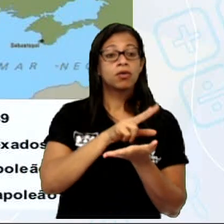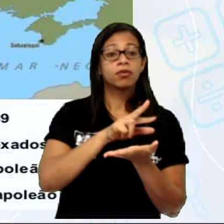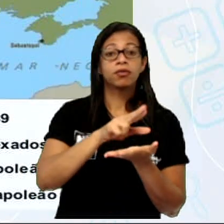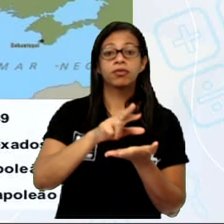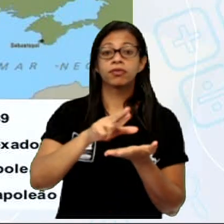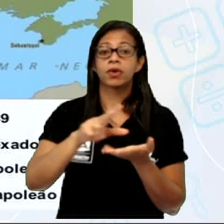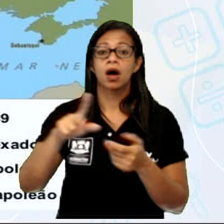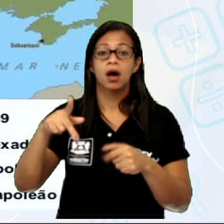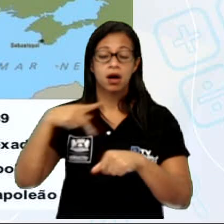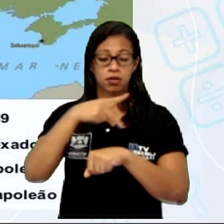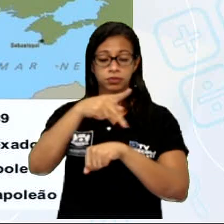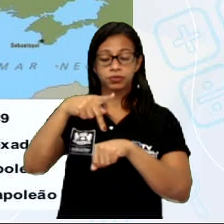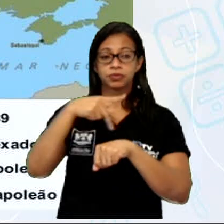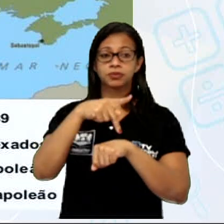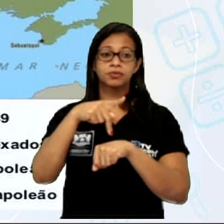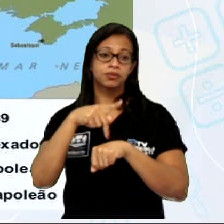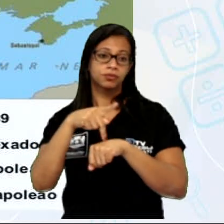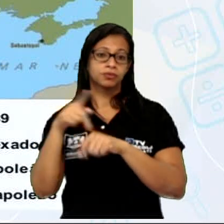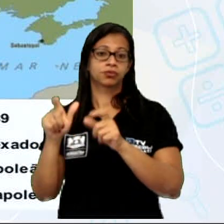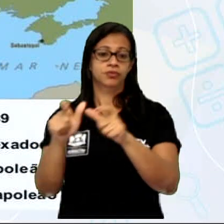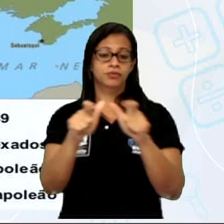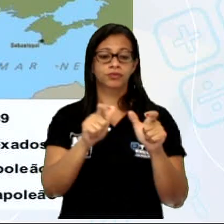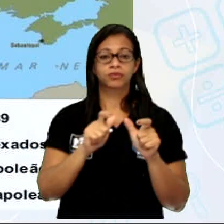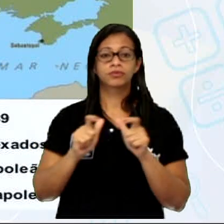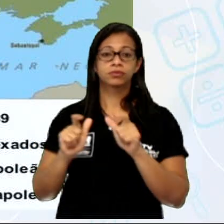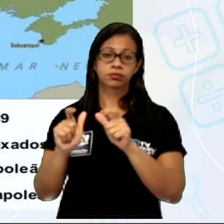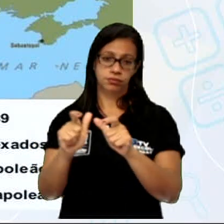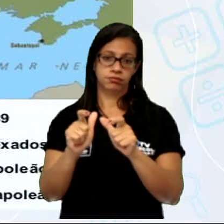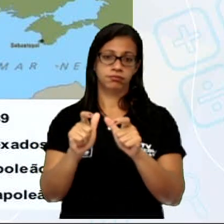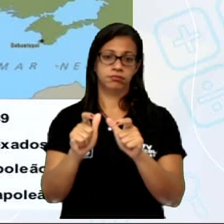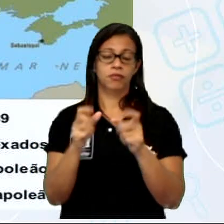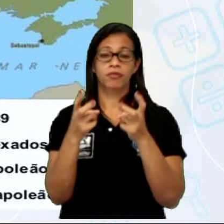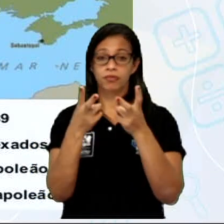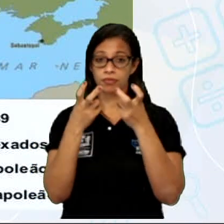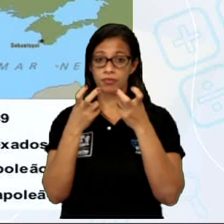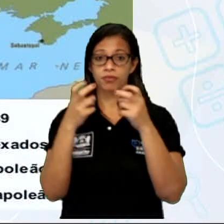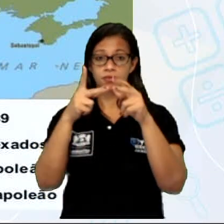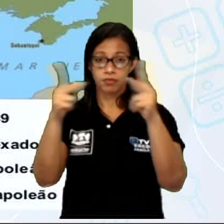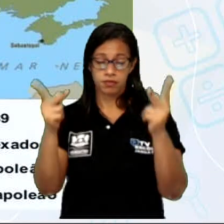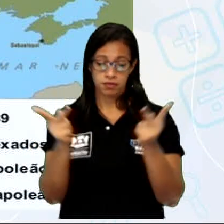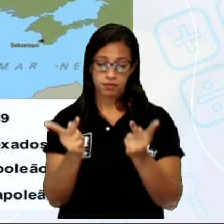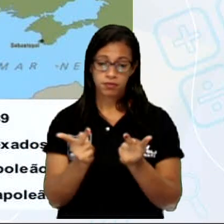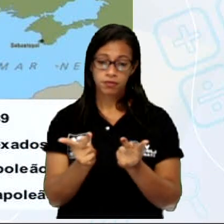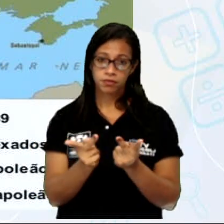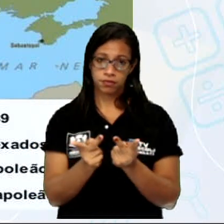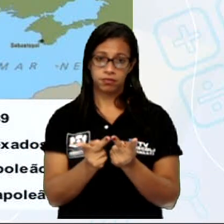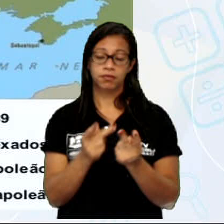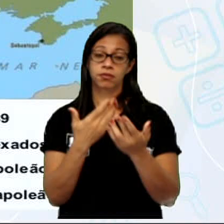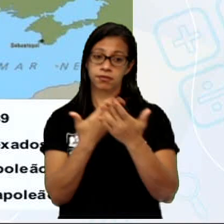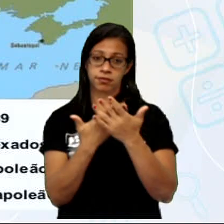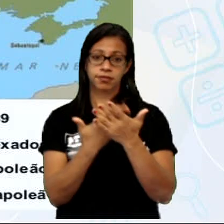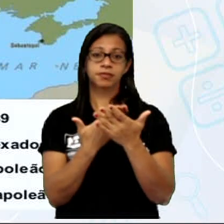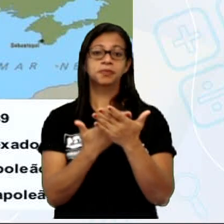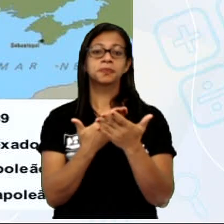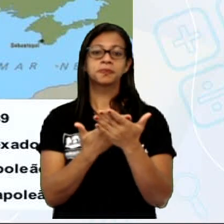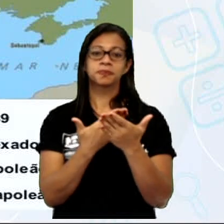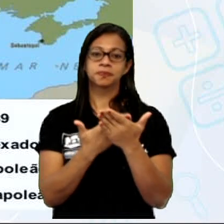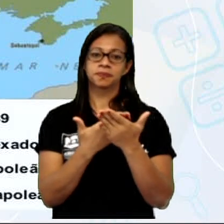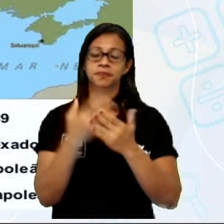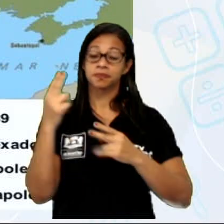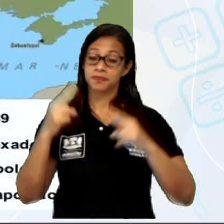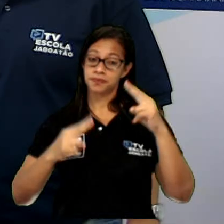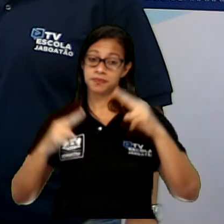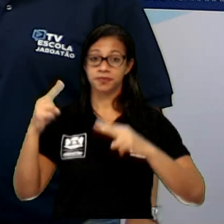Unido. Então, eu trouxe esse mapa para vocês também, certo? Darem uma estudada, ver o que é